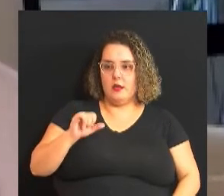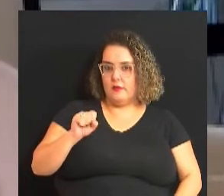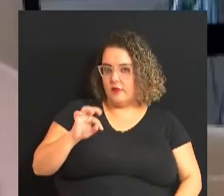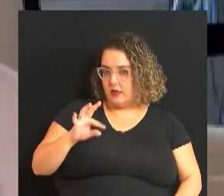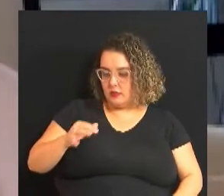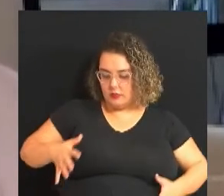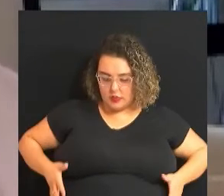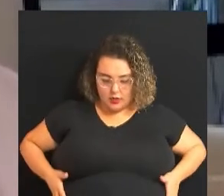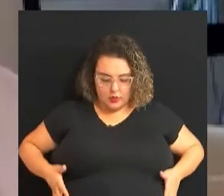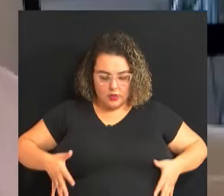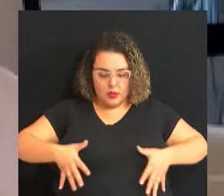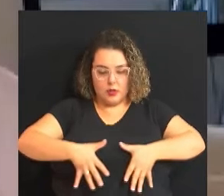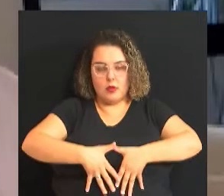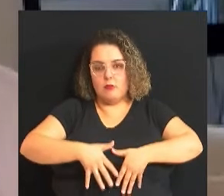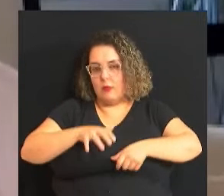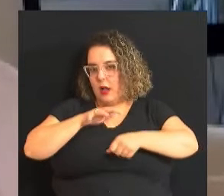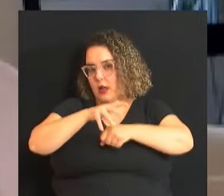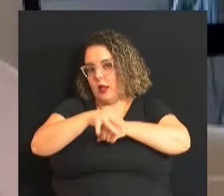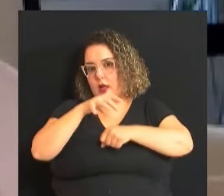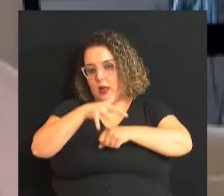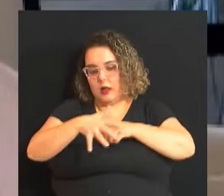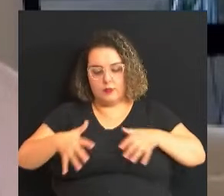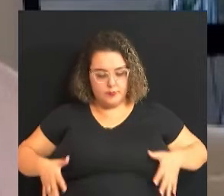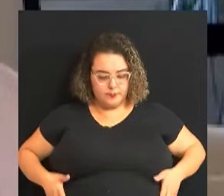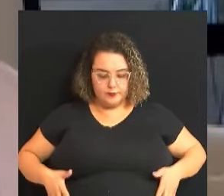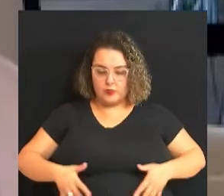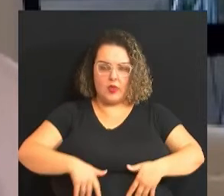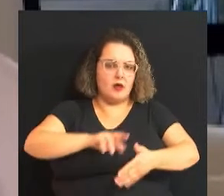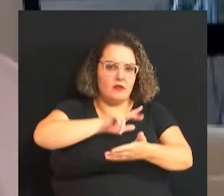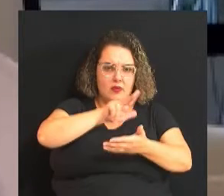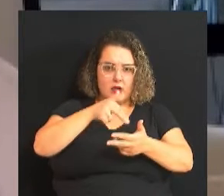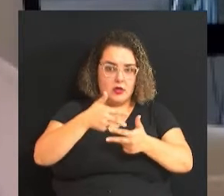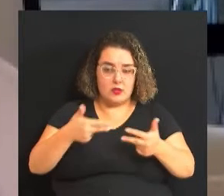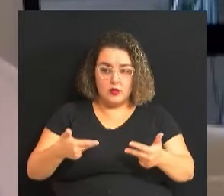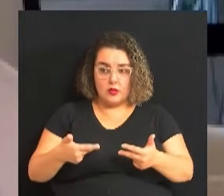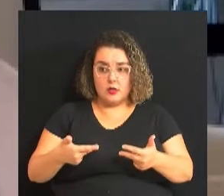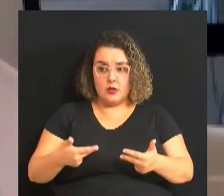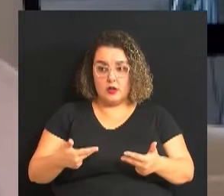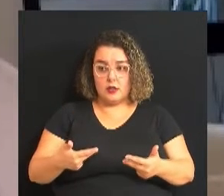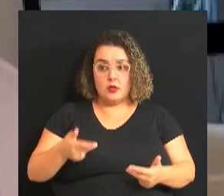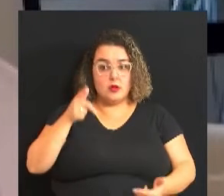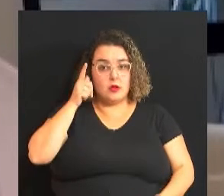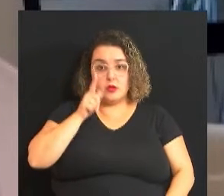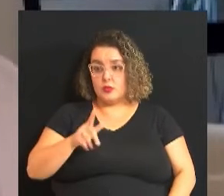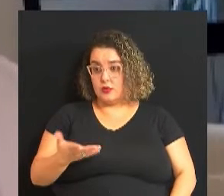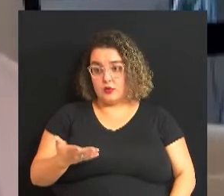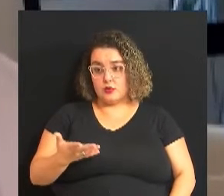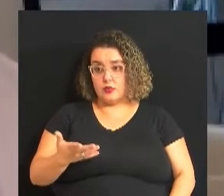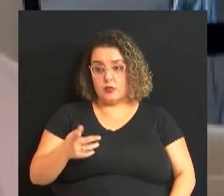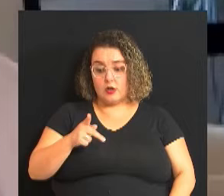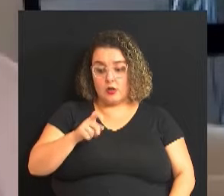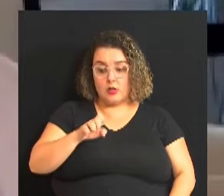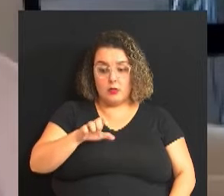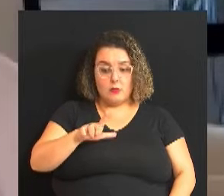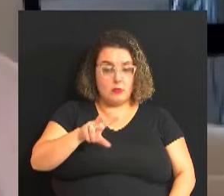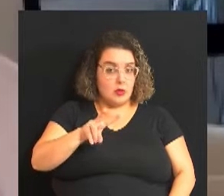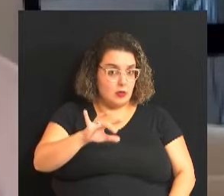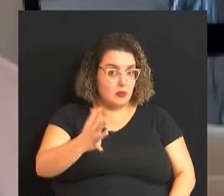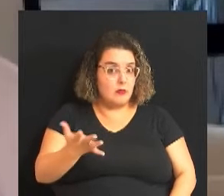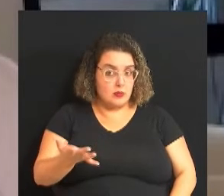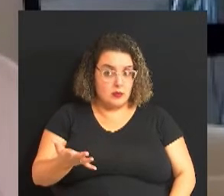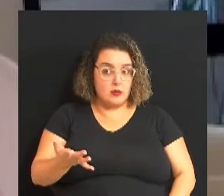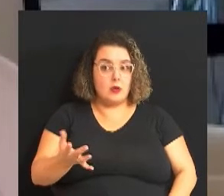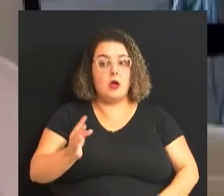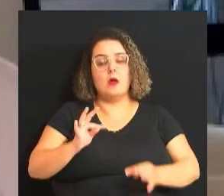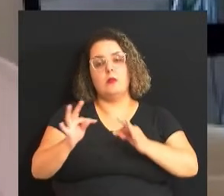abdominais, infecção abdominal, uma série de situações que você não consegue mais chegar na pelve. Daí, por um motivo